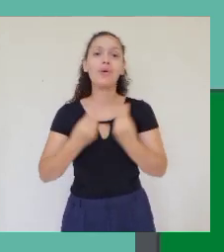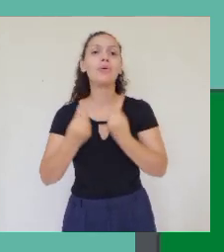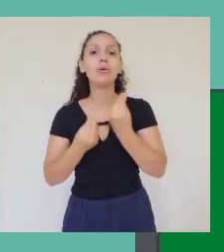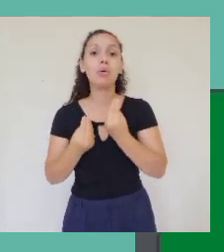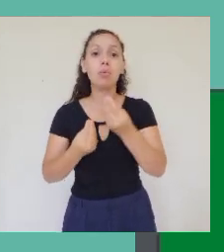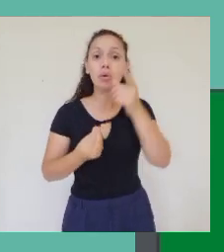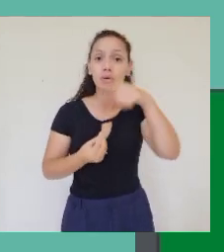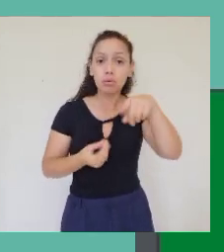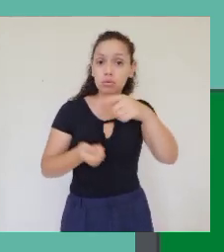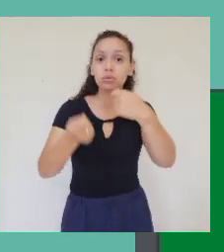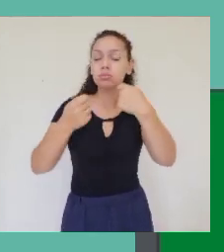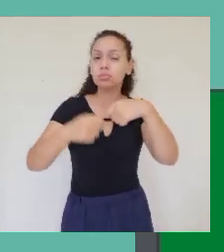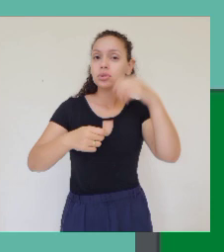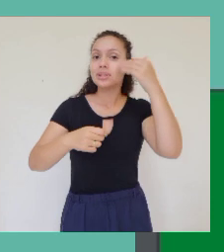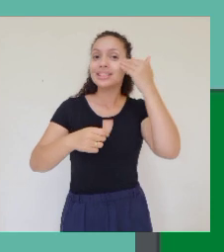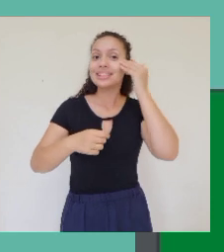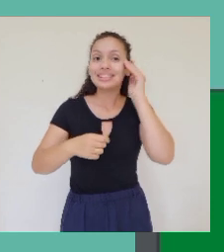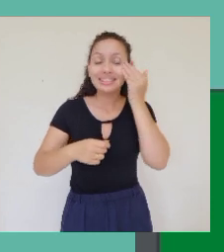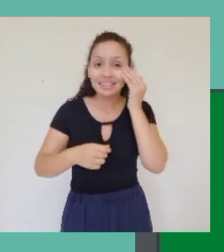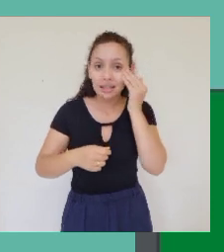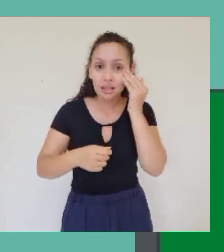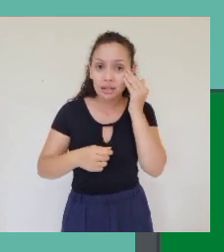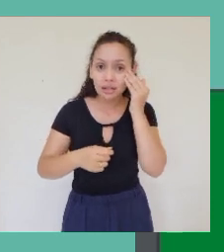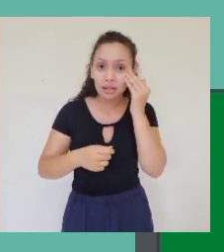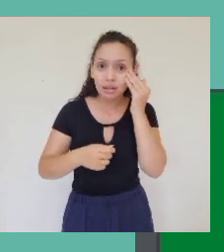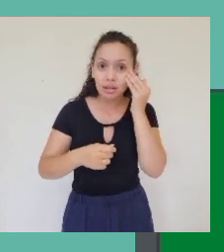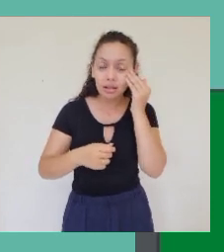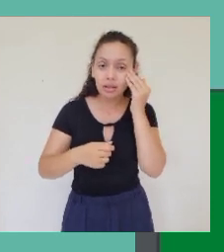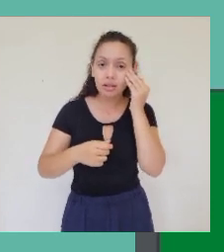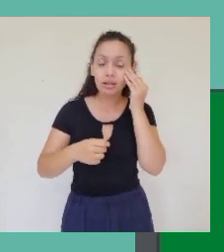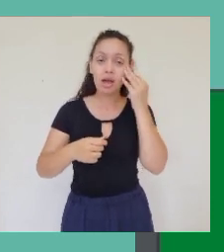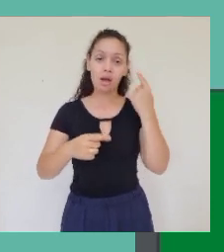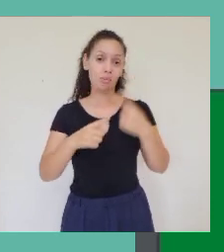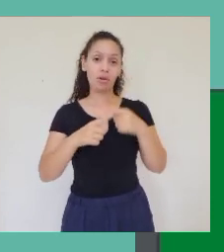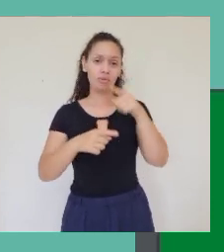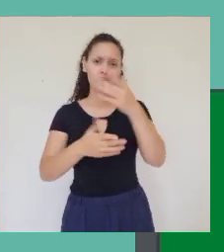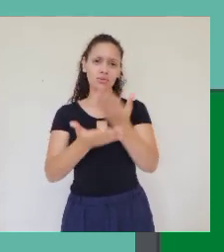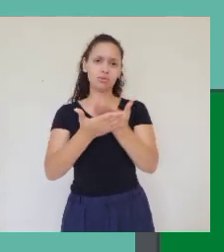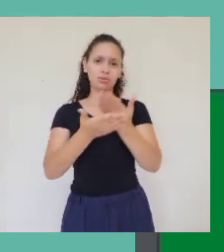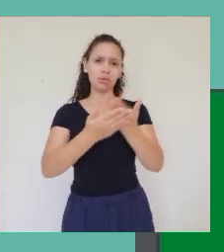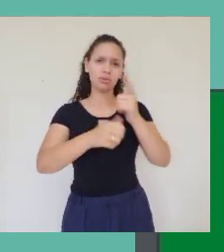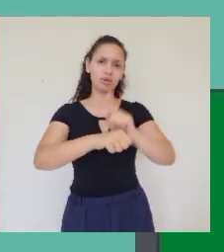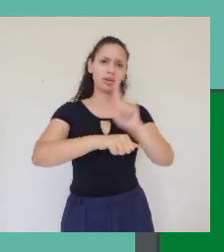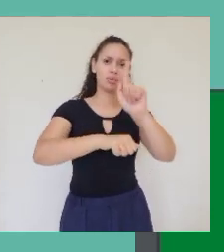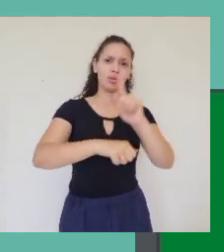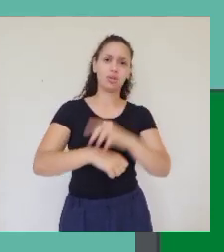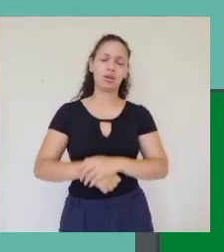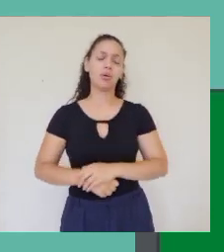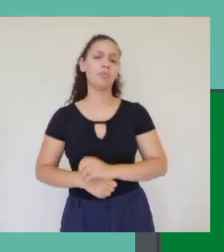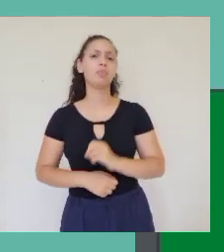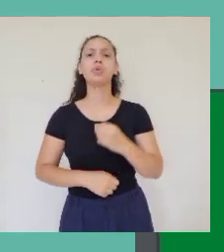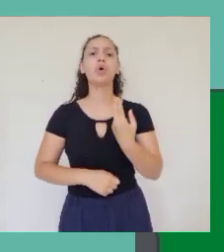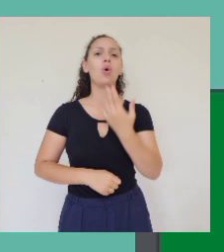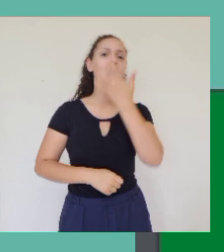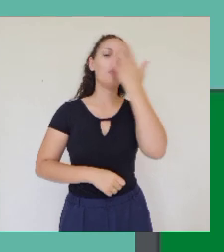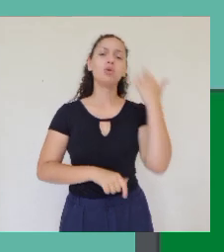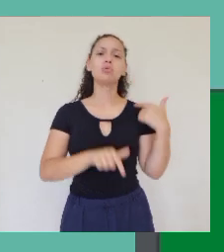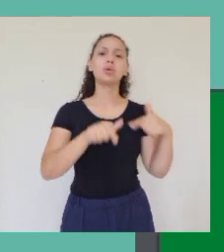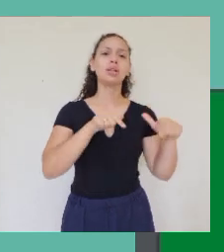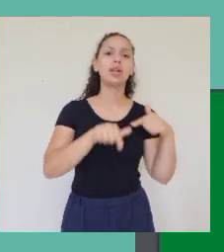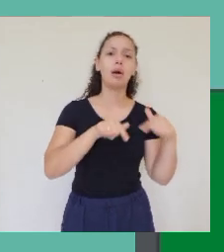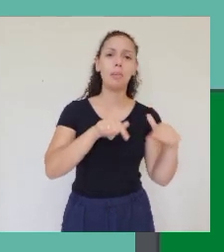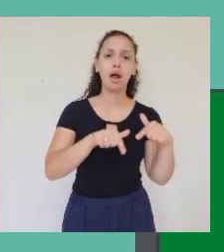importante, gente, para que você que está, por exemplo, numa graduação, você que está trabalhando, está pensando em aposentar, né?